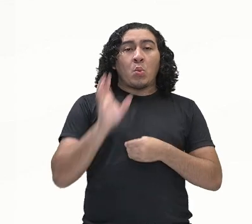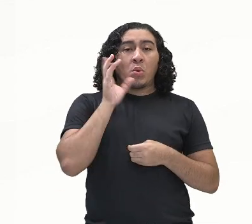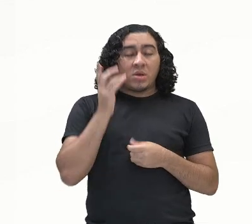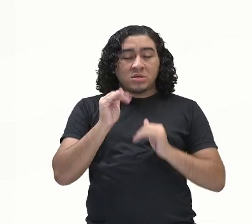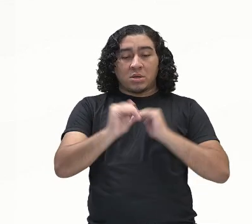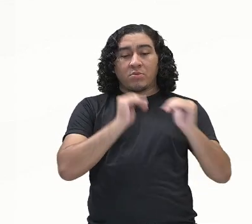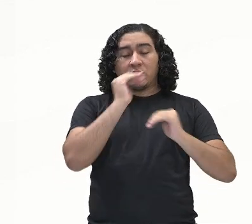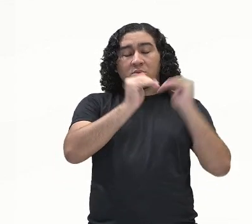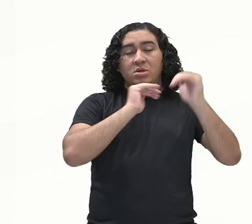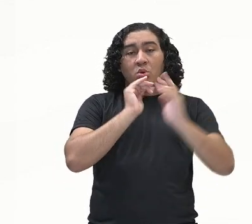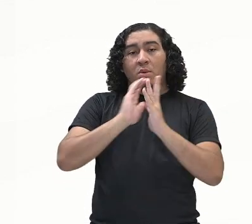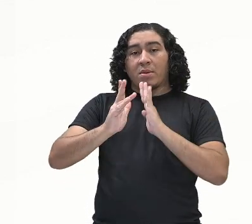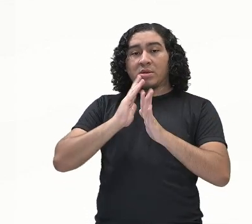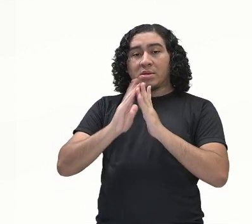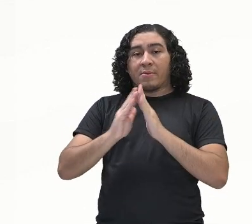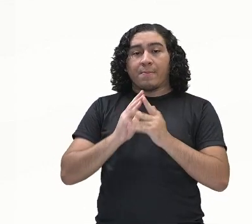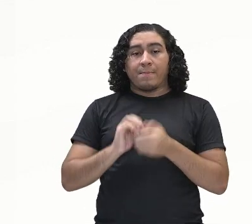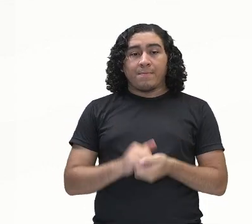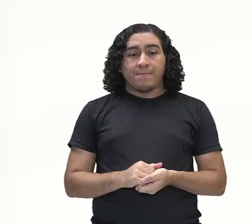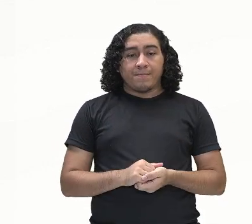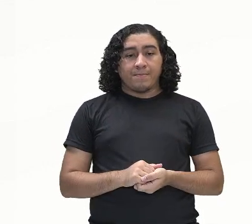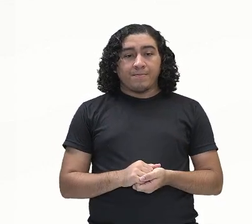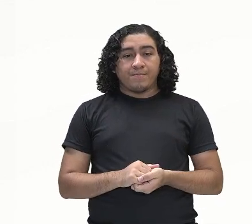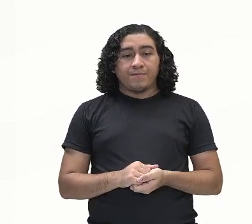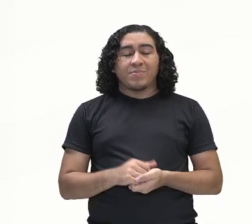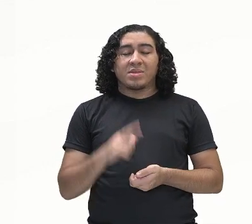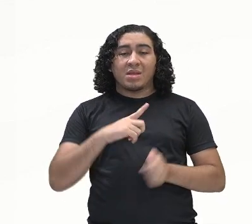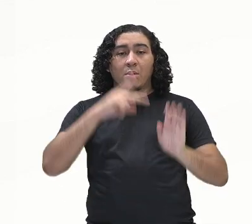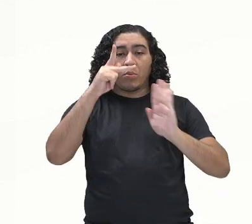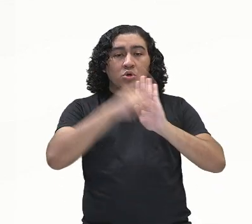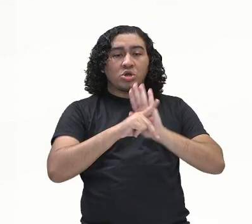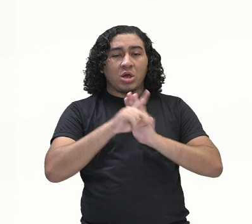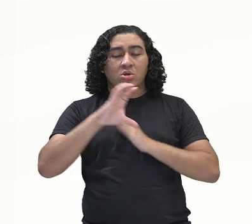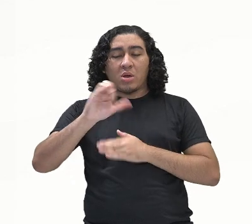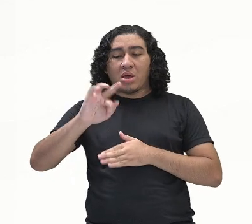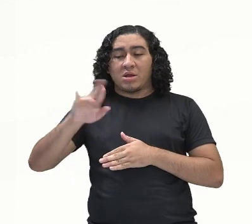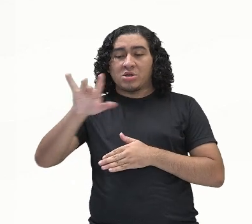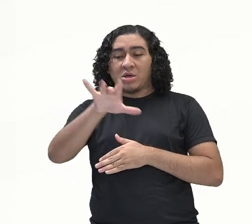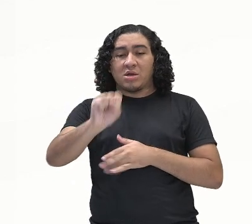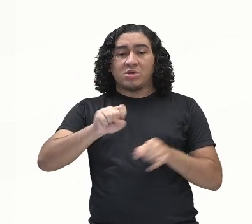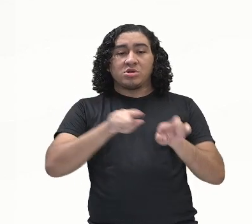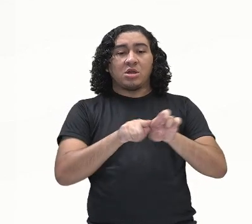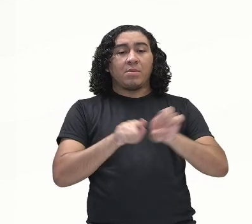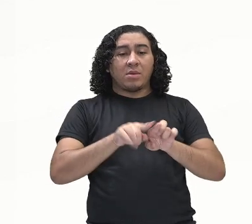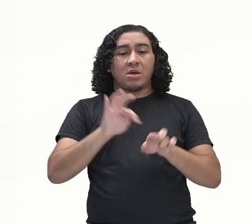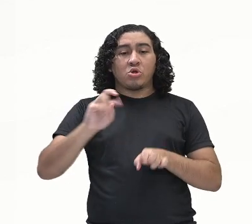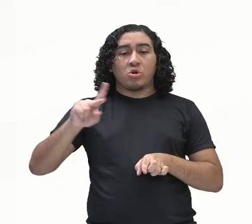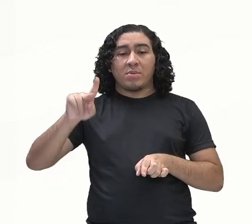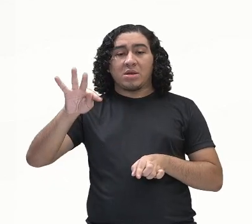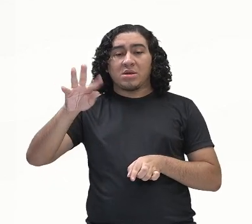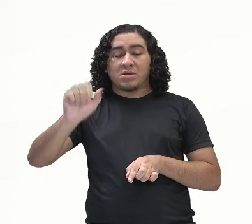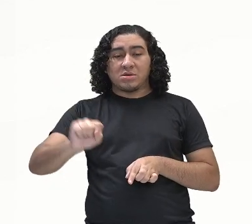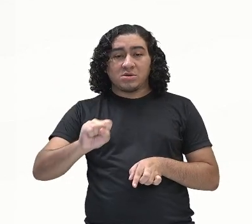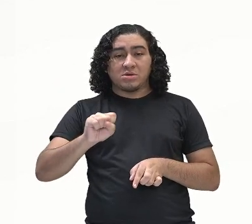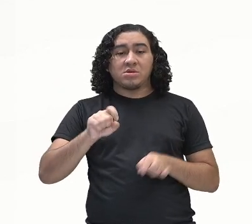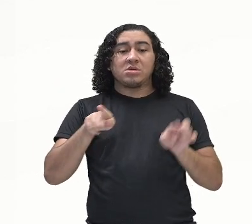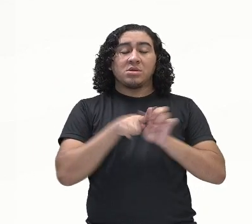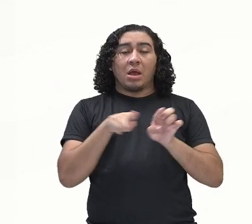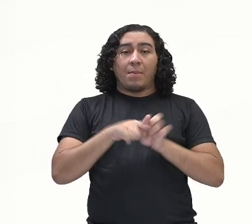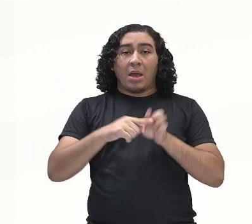né? Aí nós temos aqui, olha, o projeto Carajás, né, o projeto Trombetas e também, olha, a